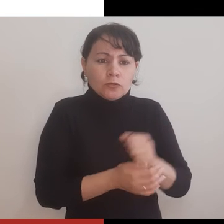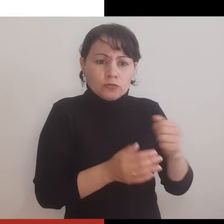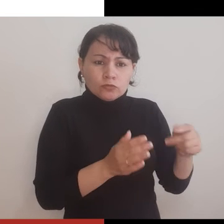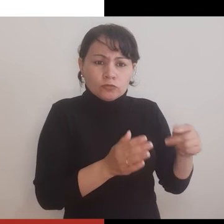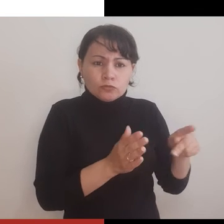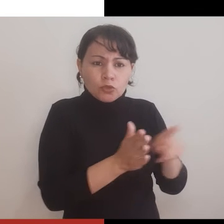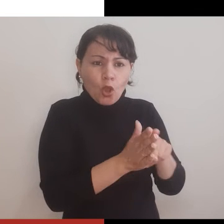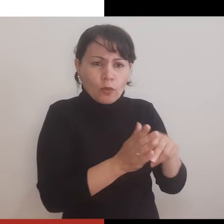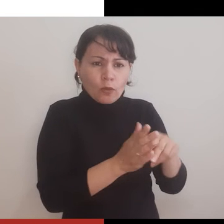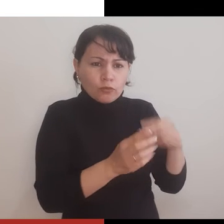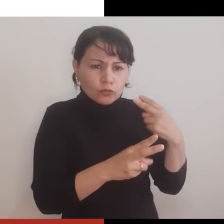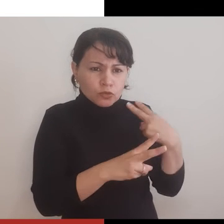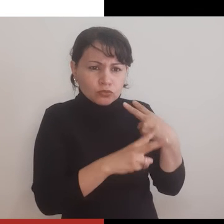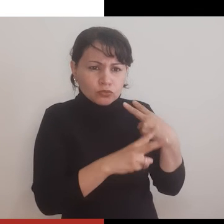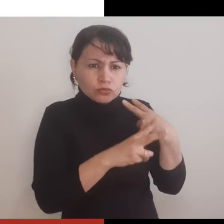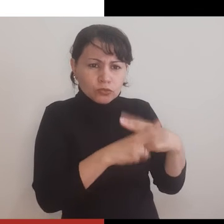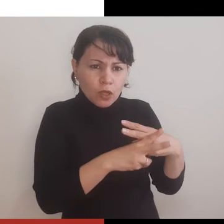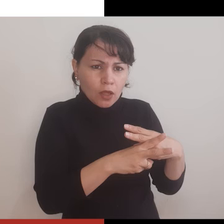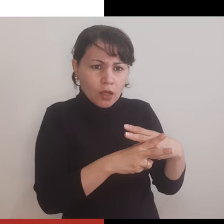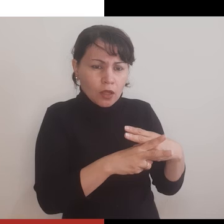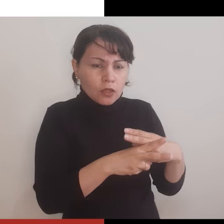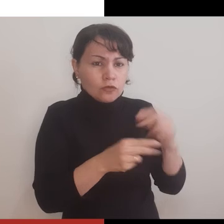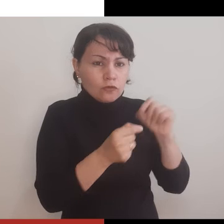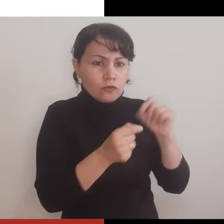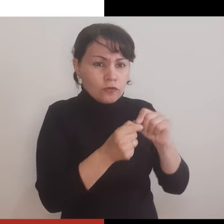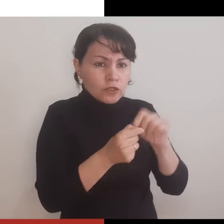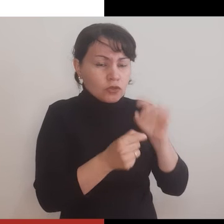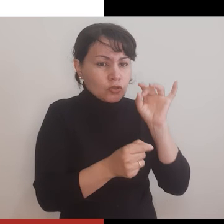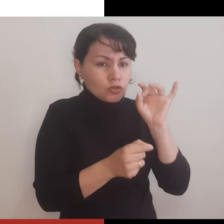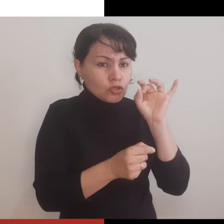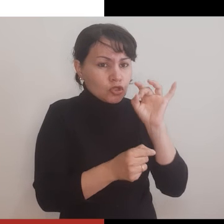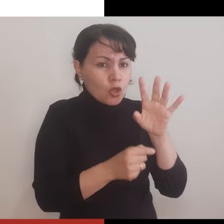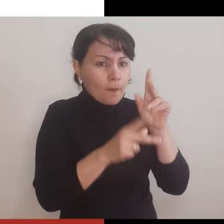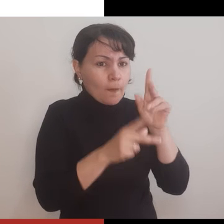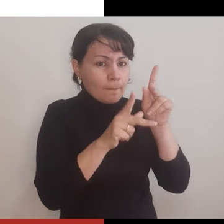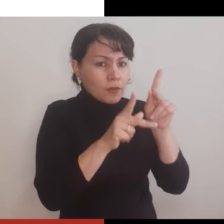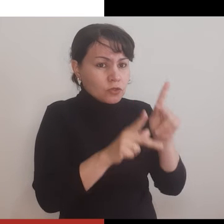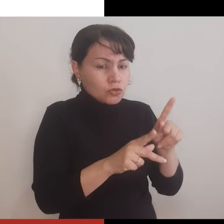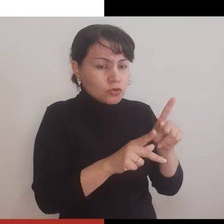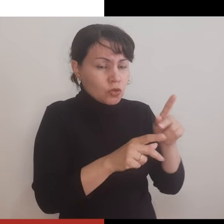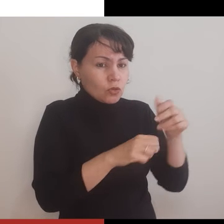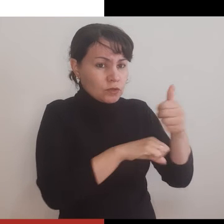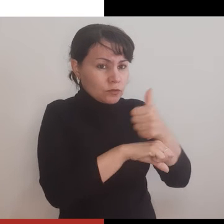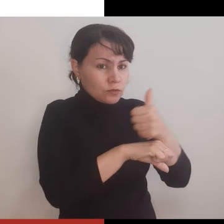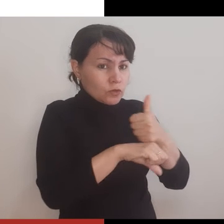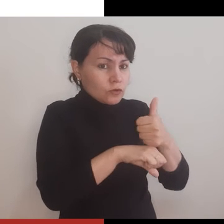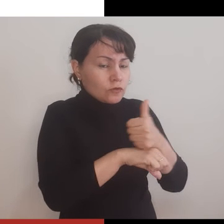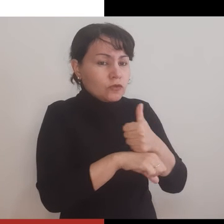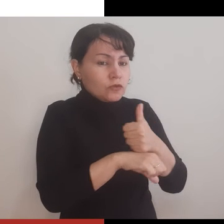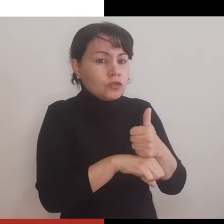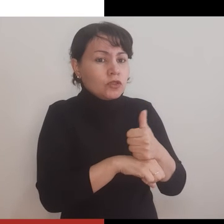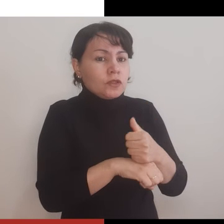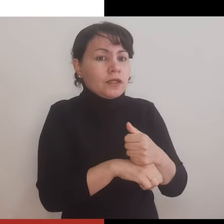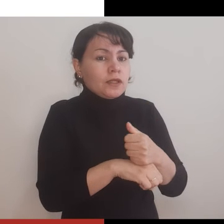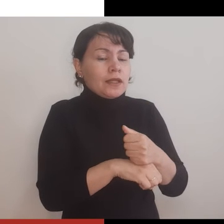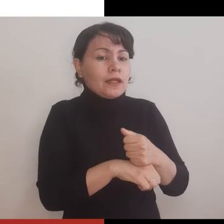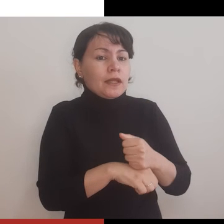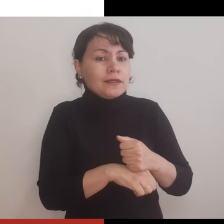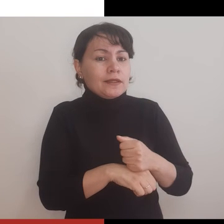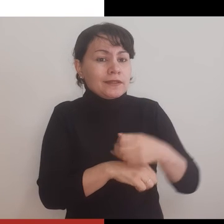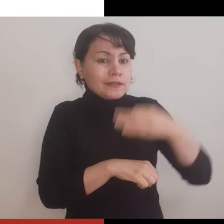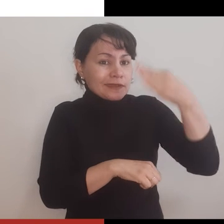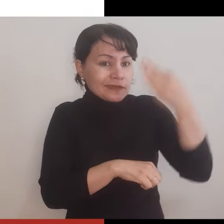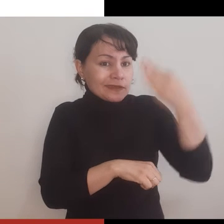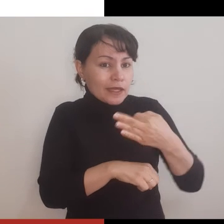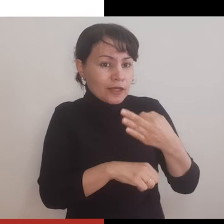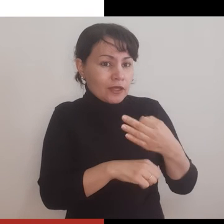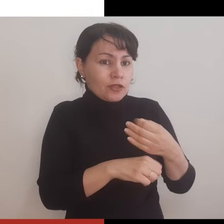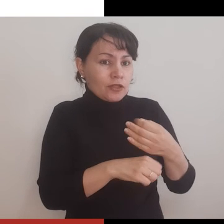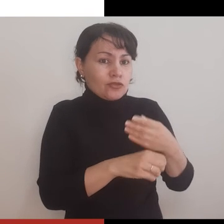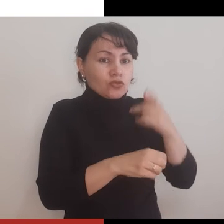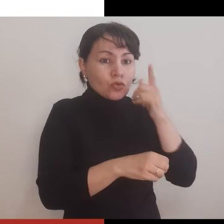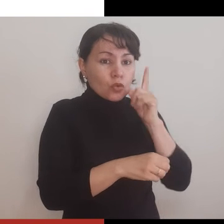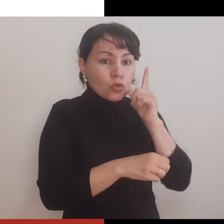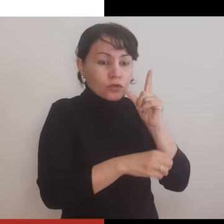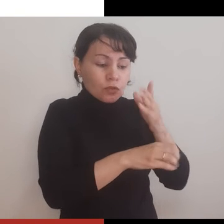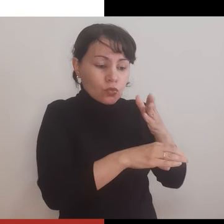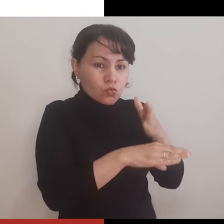privativa, né? Fazendo com que somente esses profissionais circulem por esse ambiente.